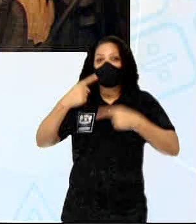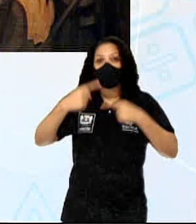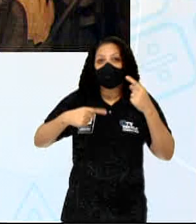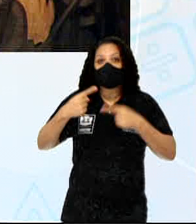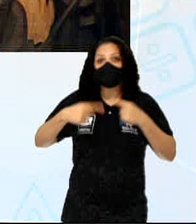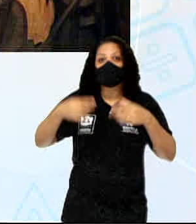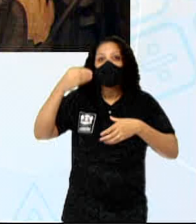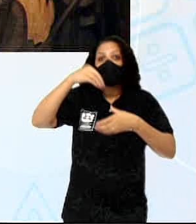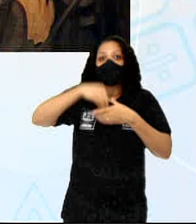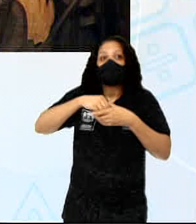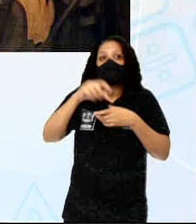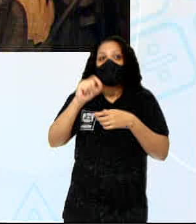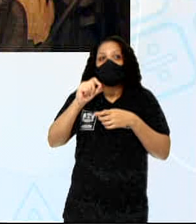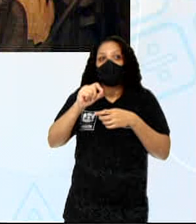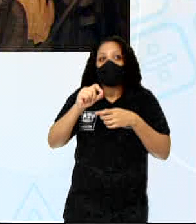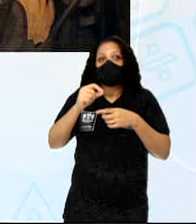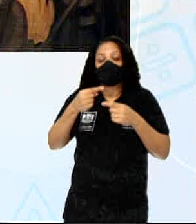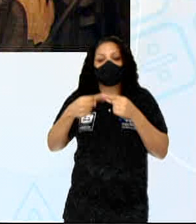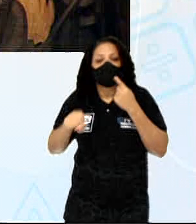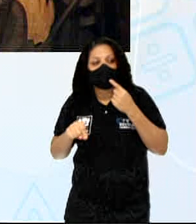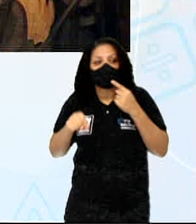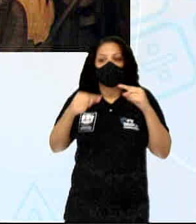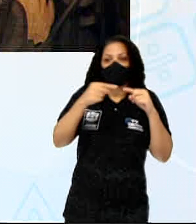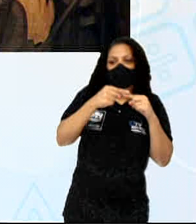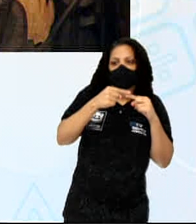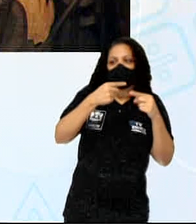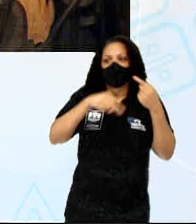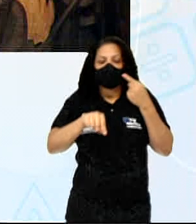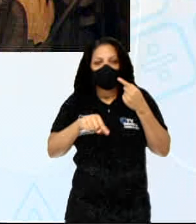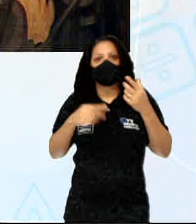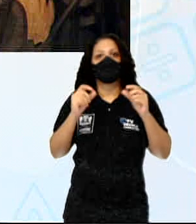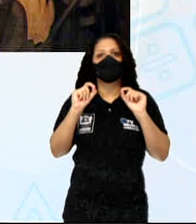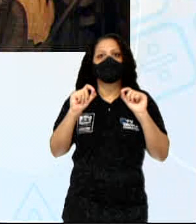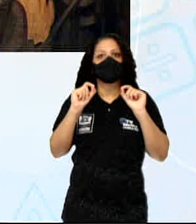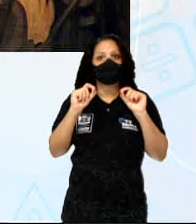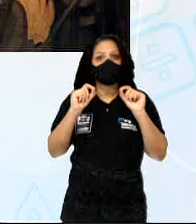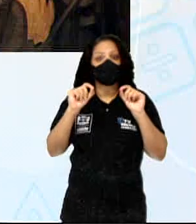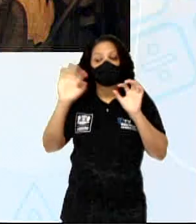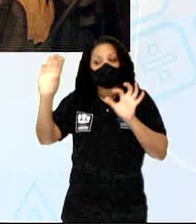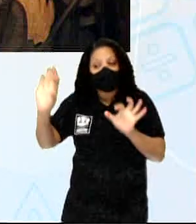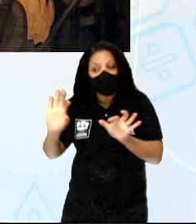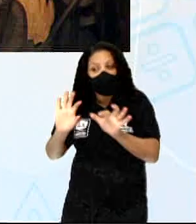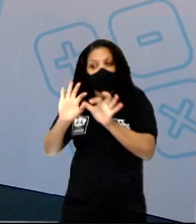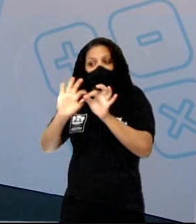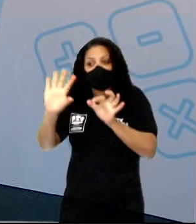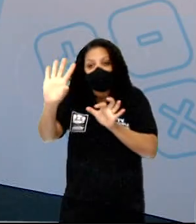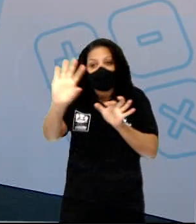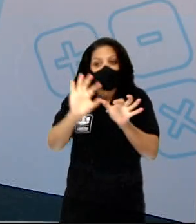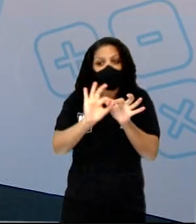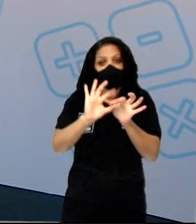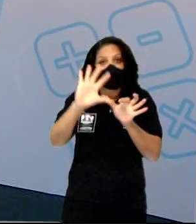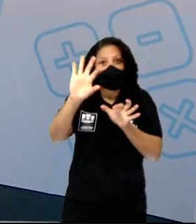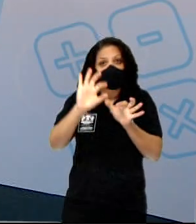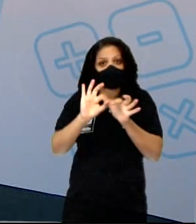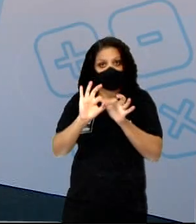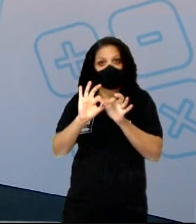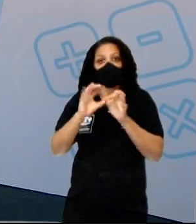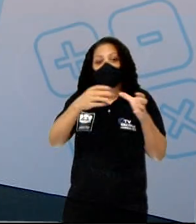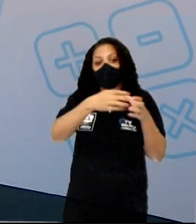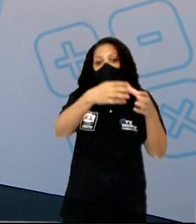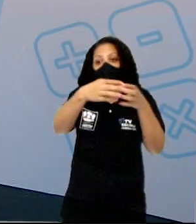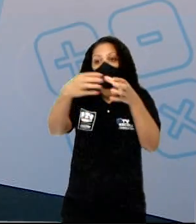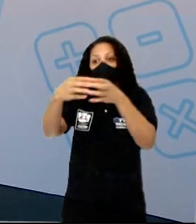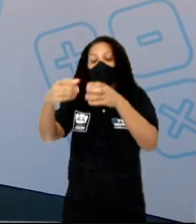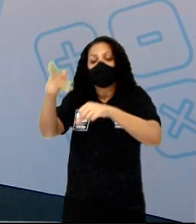o governo brasileiro passou a apoiar os aliados, ou seja, aquele grupo de países que estavam na